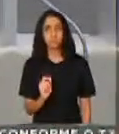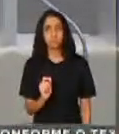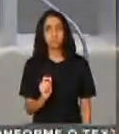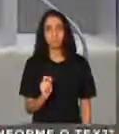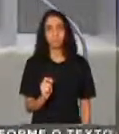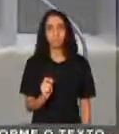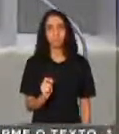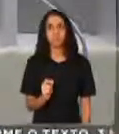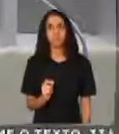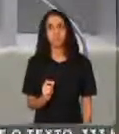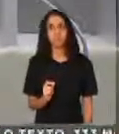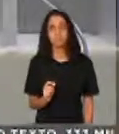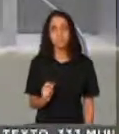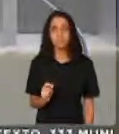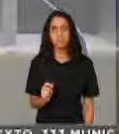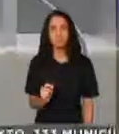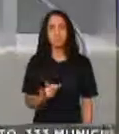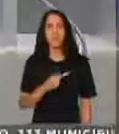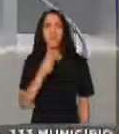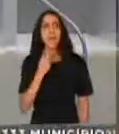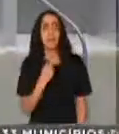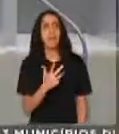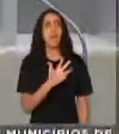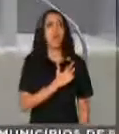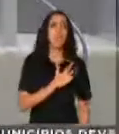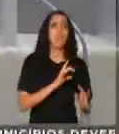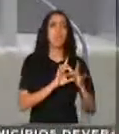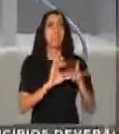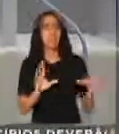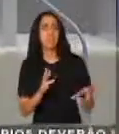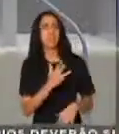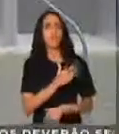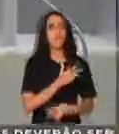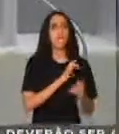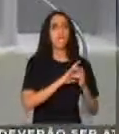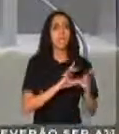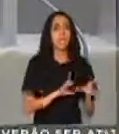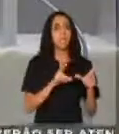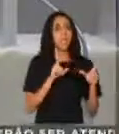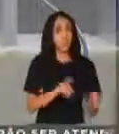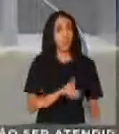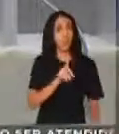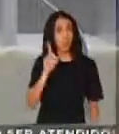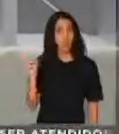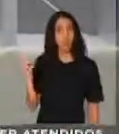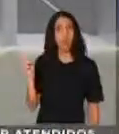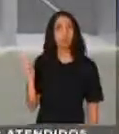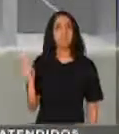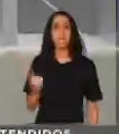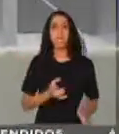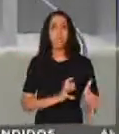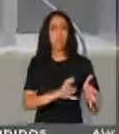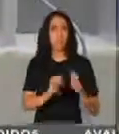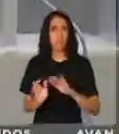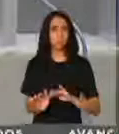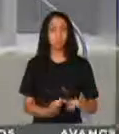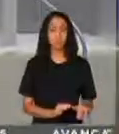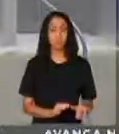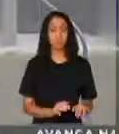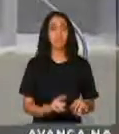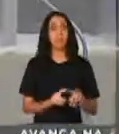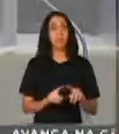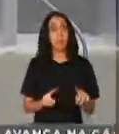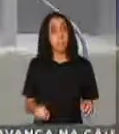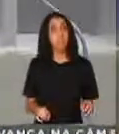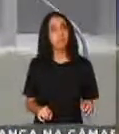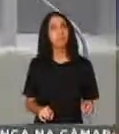que levantar a bandeira de Lula livre, como foi levantado também lá no ato suprapartidário, é de uma